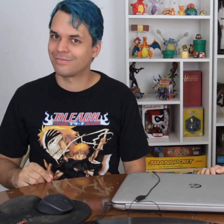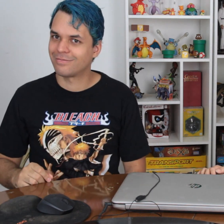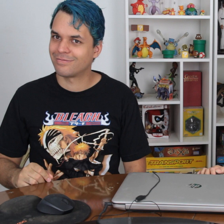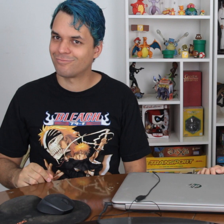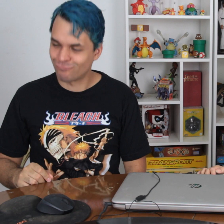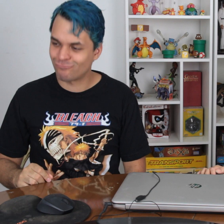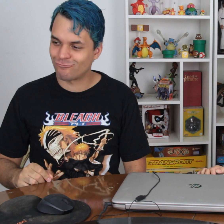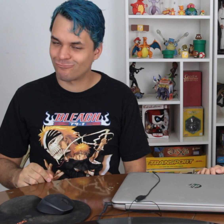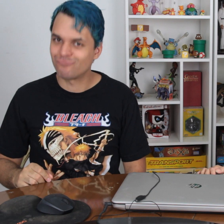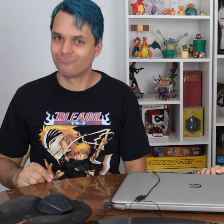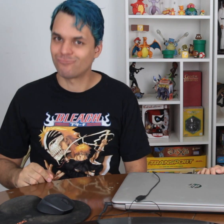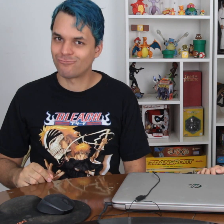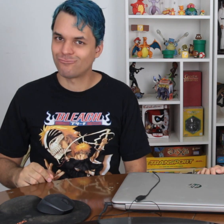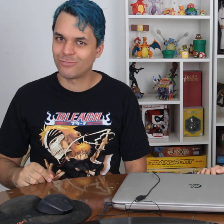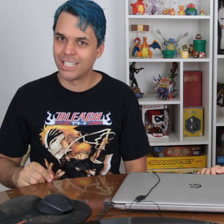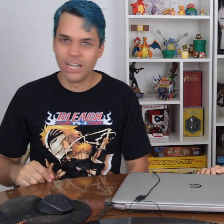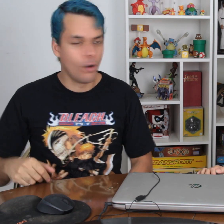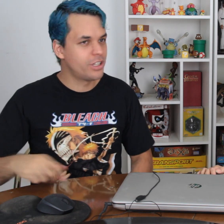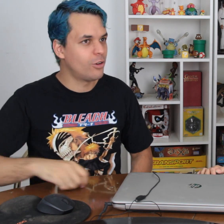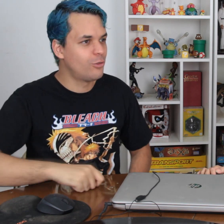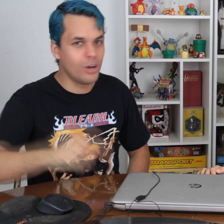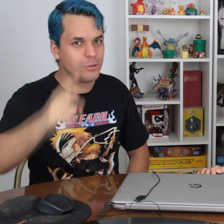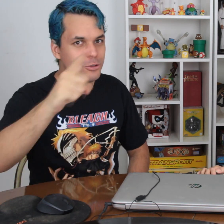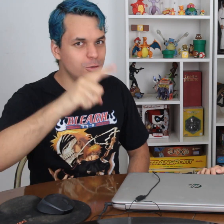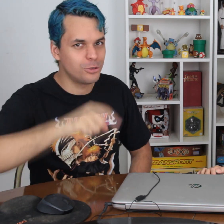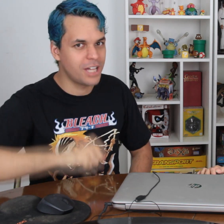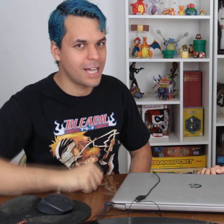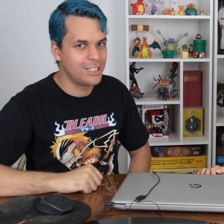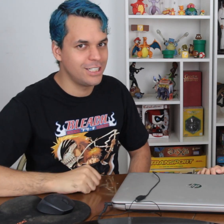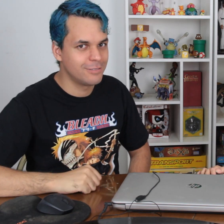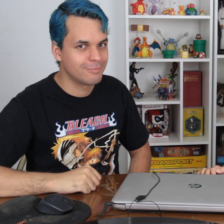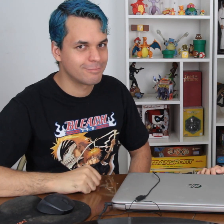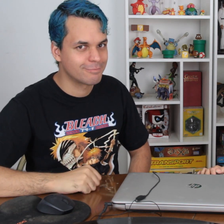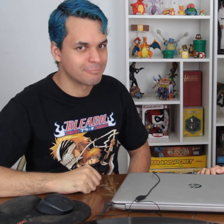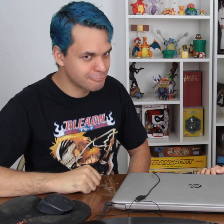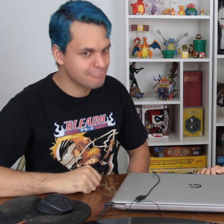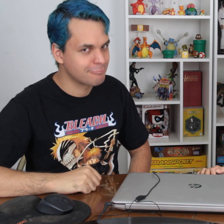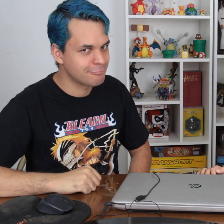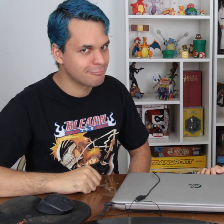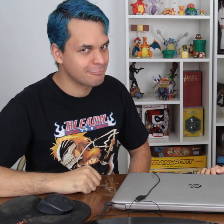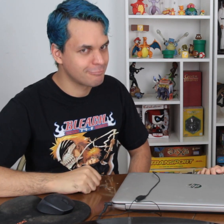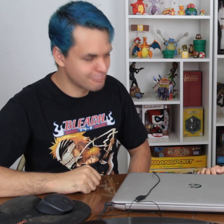Ao vivaço, hein, rapaz. Ou então, vamos juntos reagir.